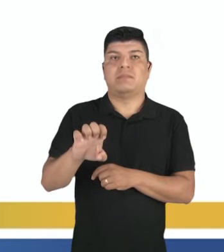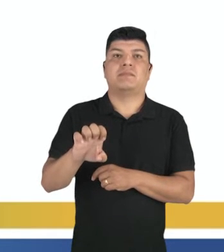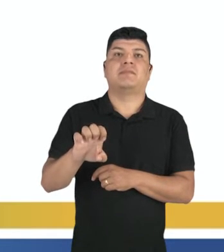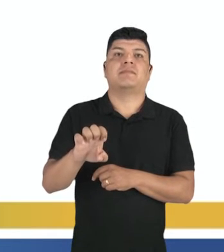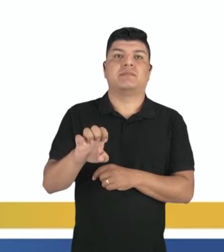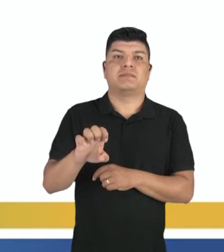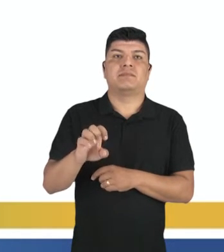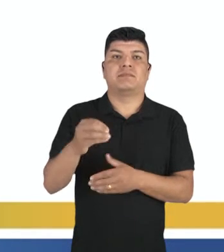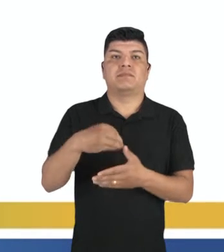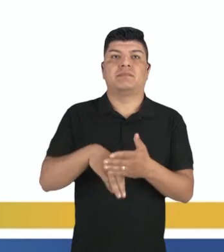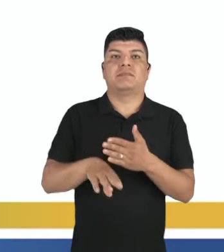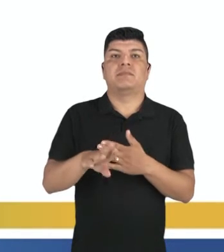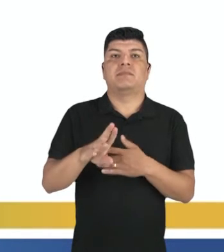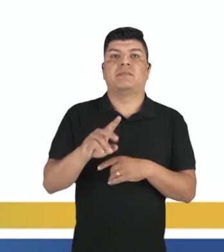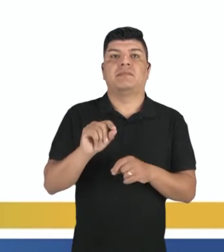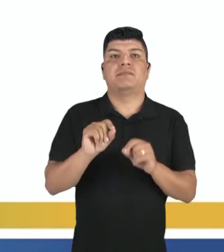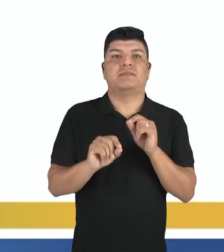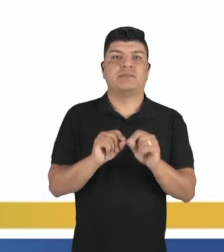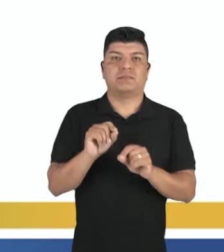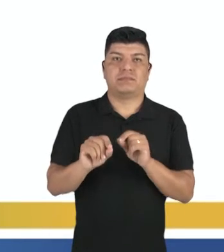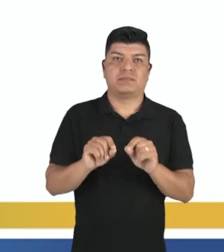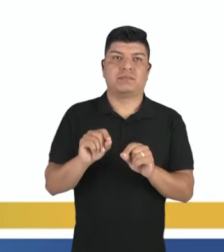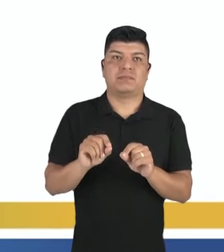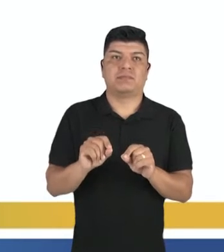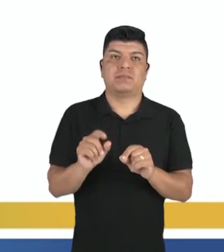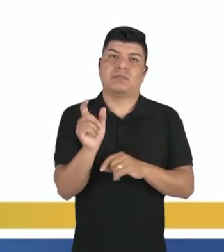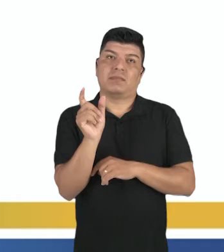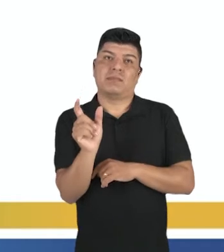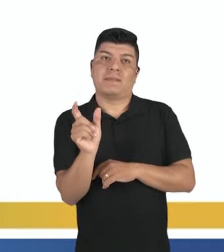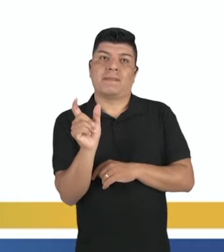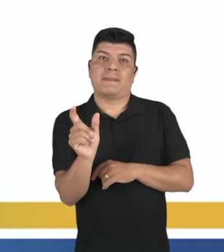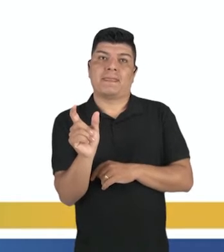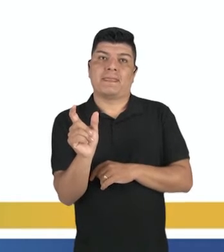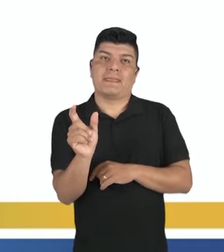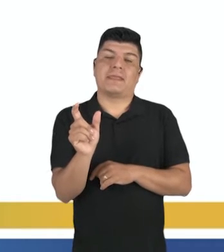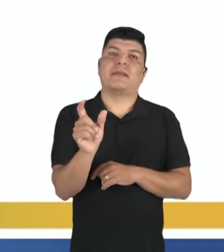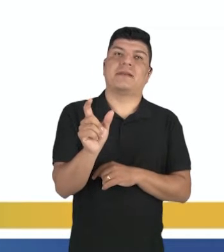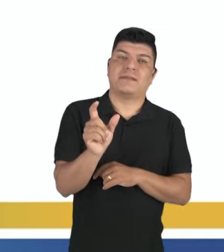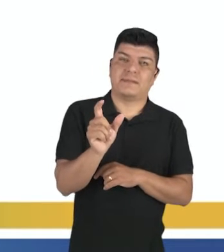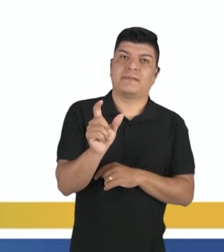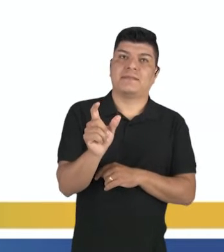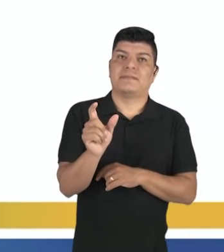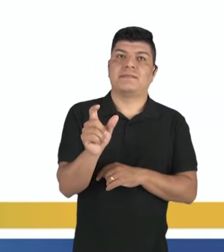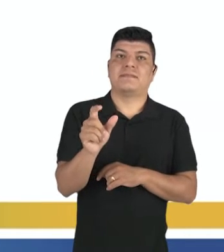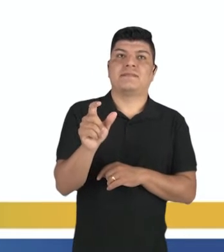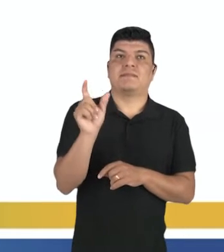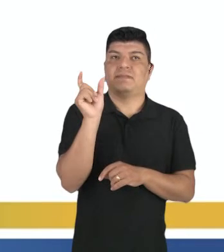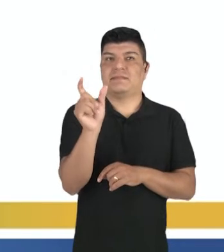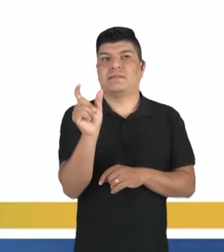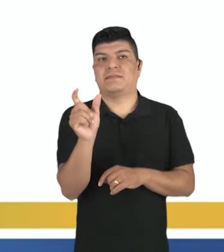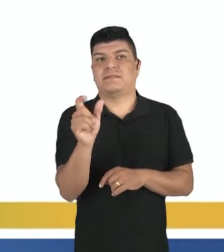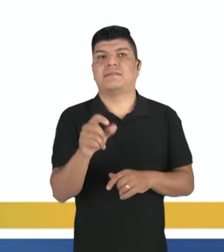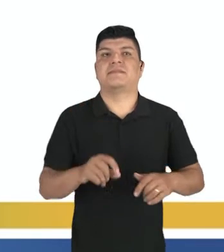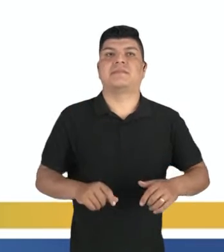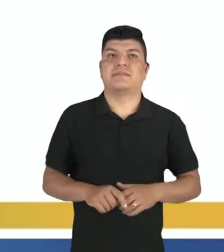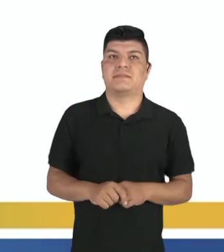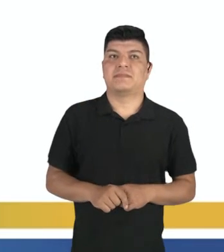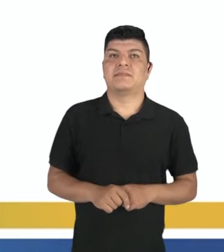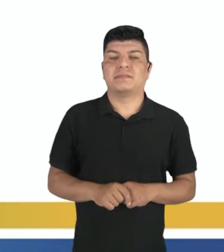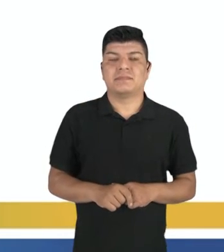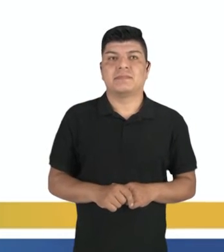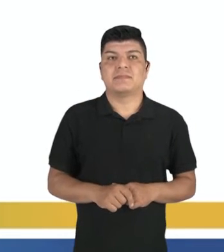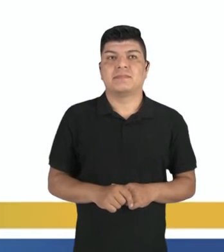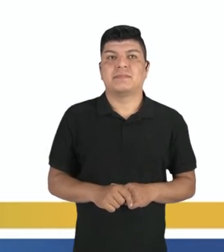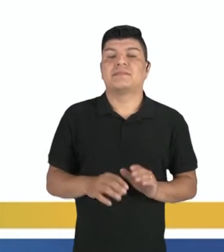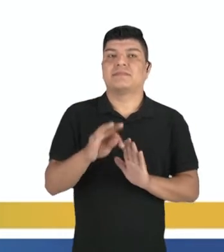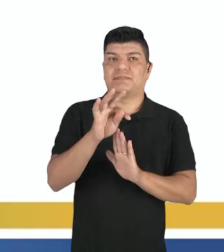átono dentro, da nossa palavra, ela vai ser mesóclise, ok? Então, normalmente, o